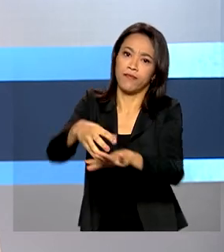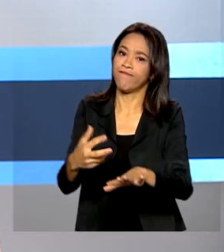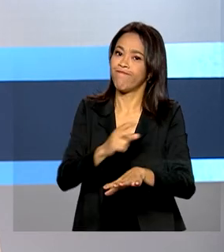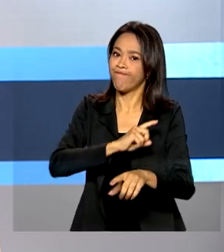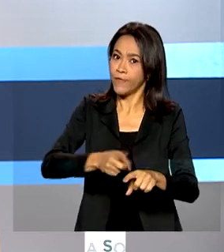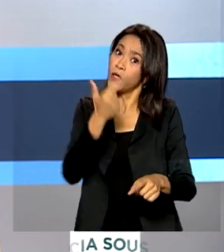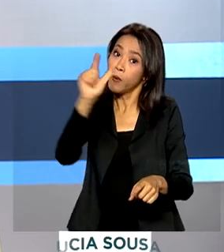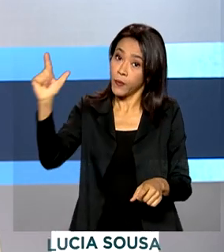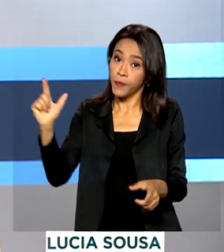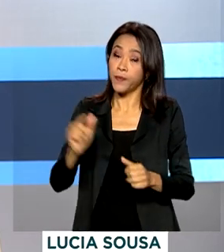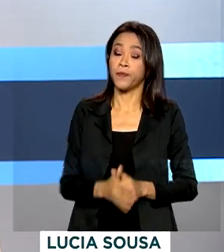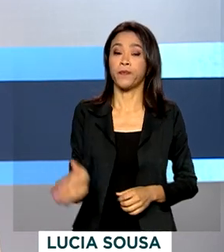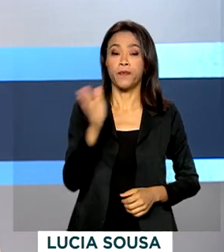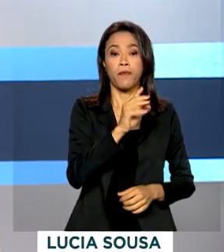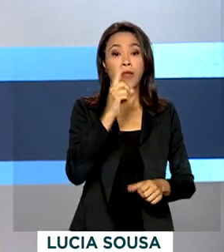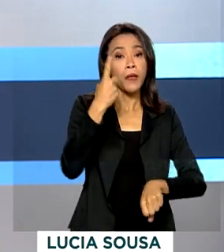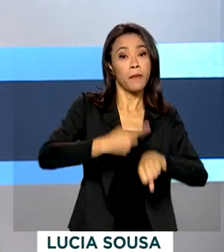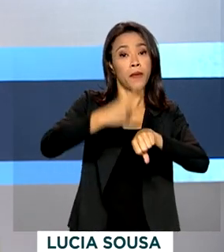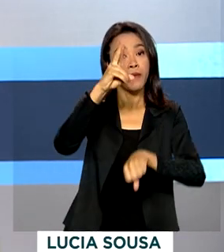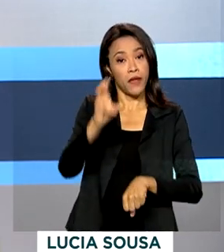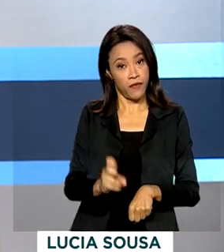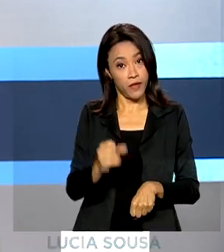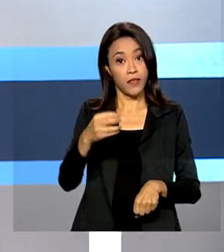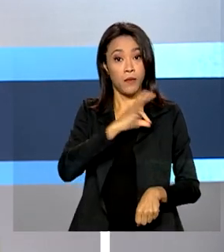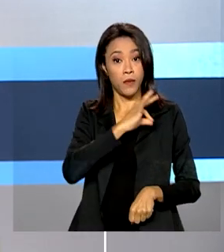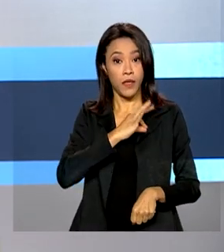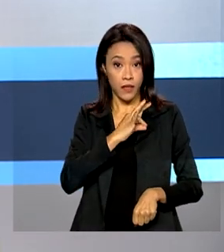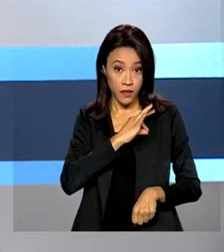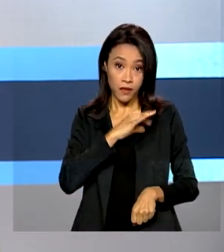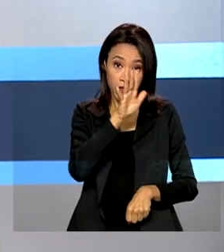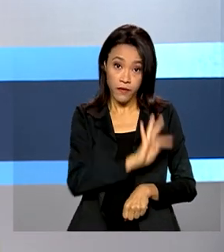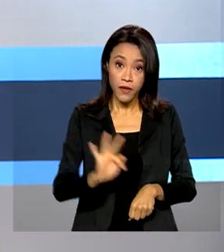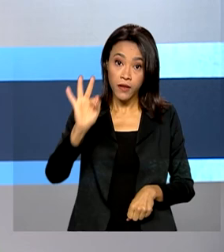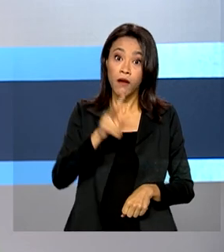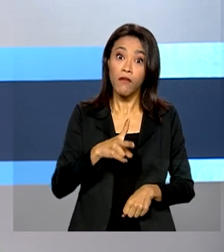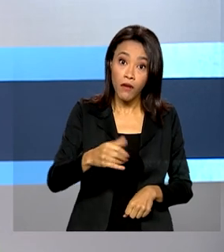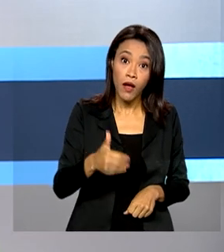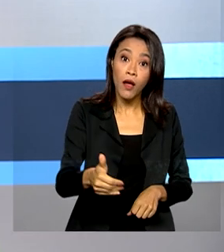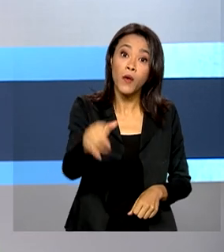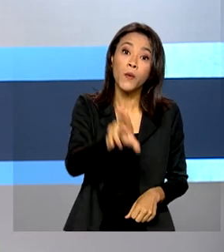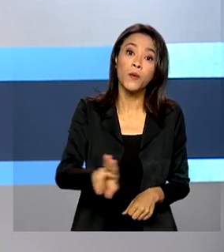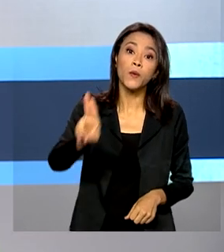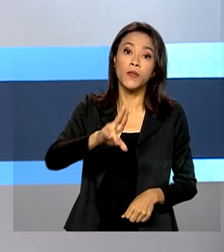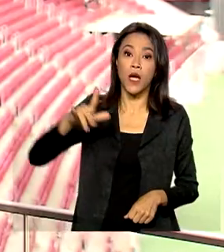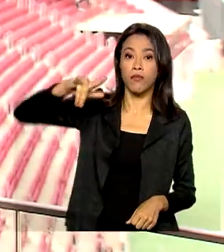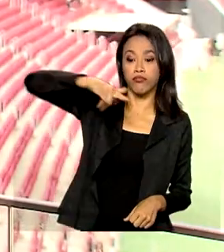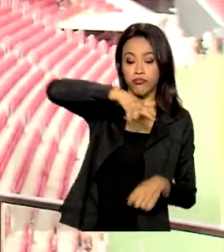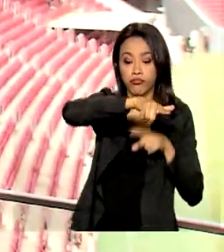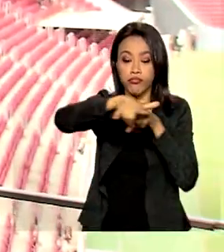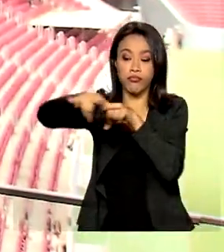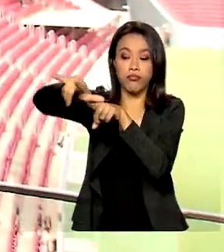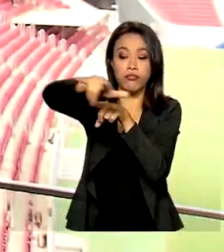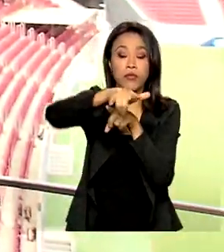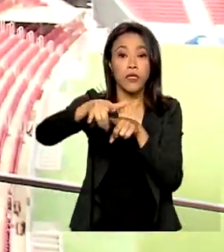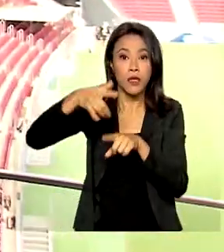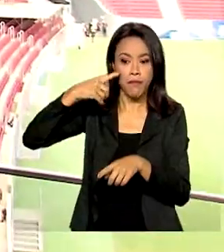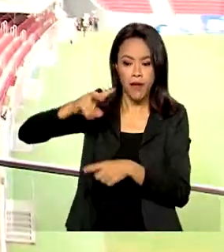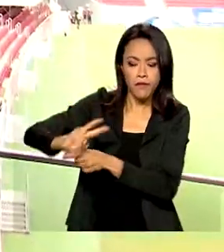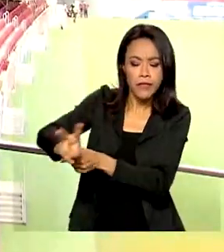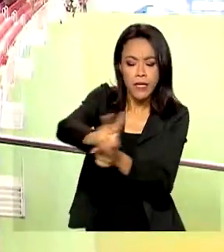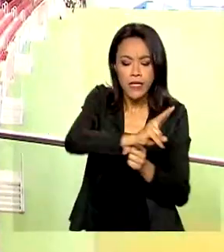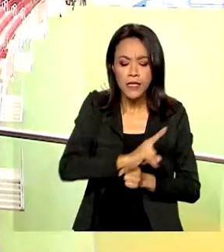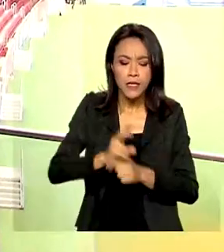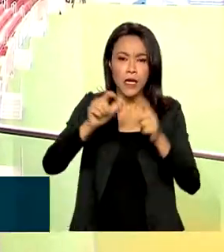e pela primeira vez a Polícia Federal vai usar drones para fiscalizar áreas de votação e coibir crimes durante